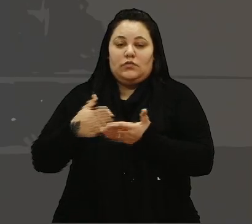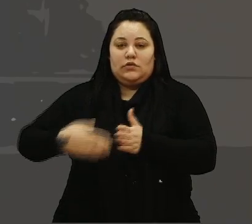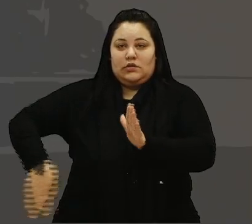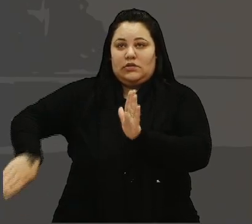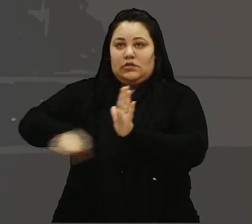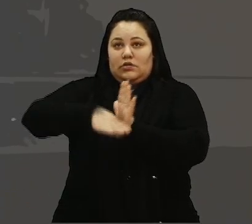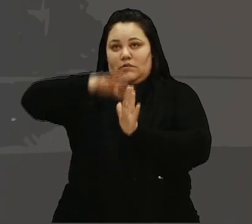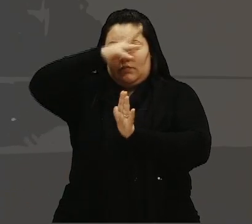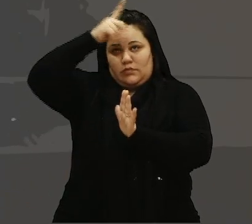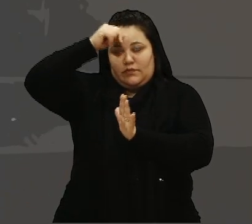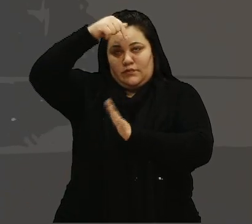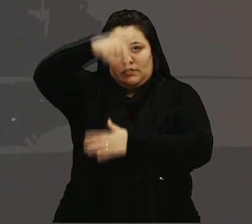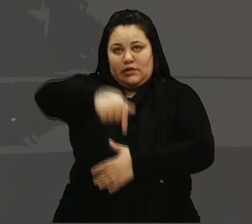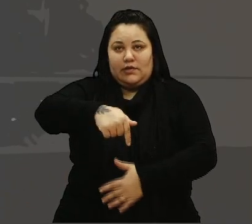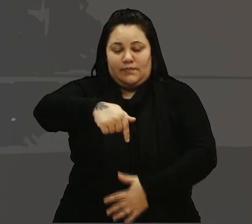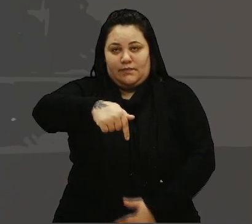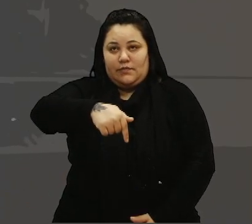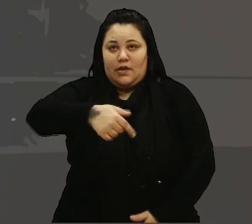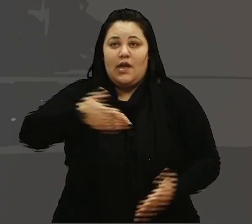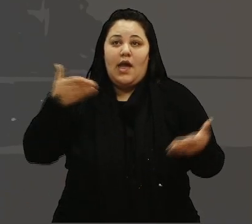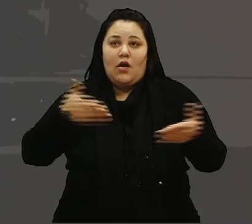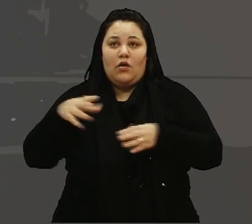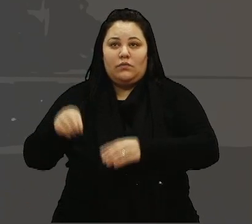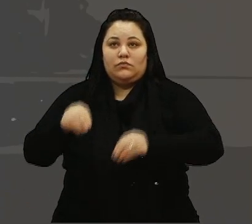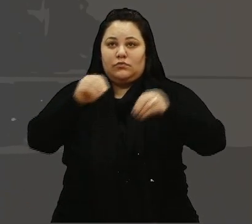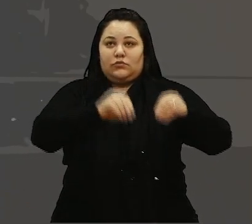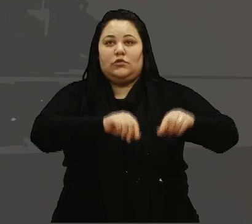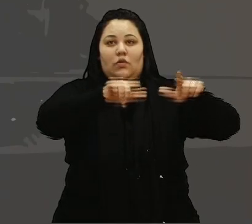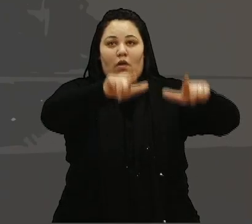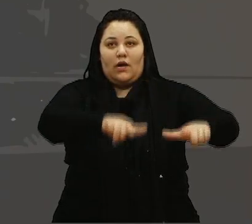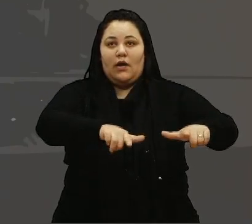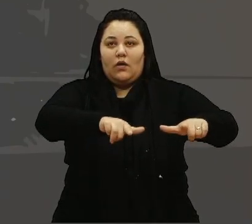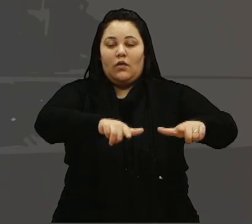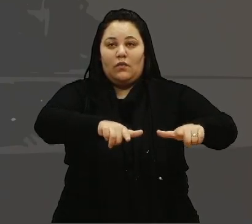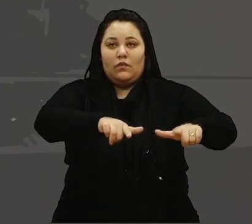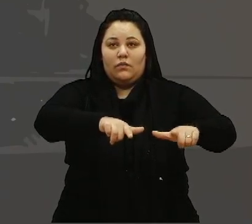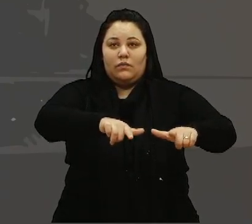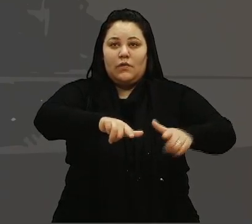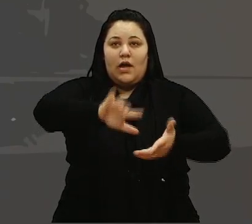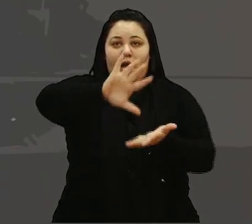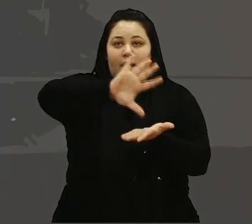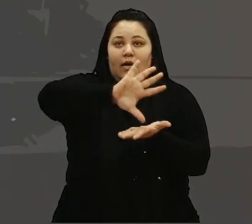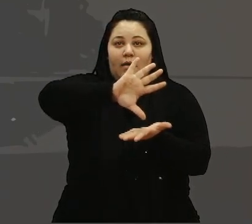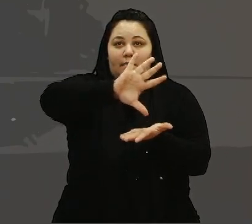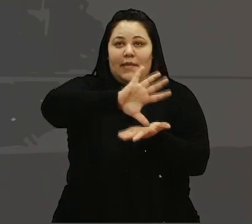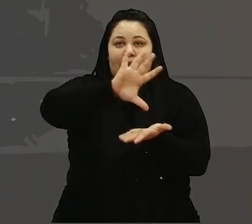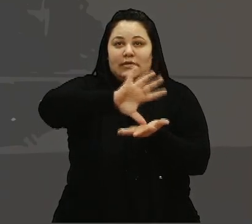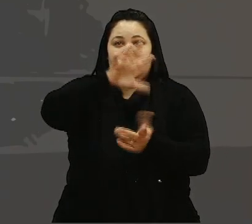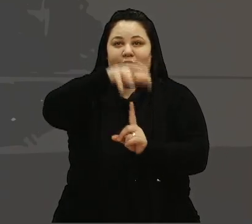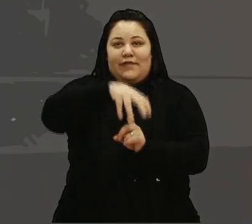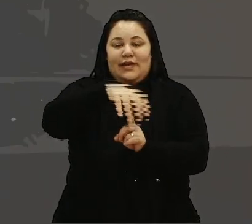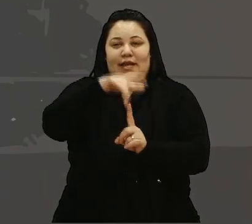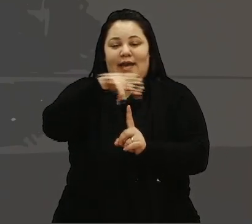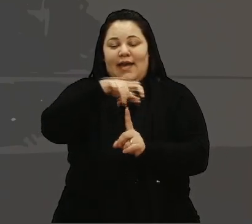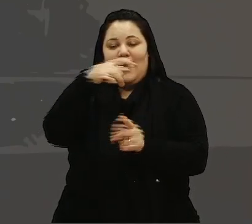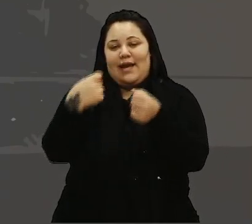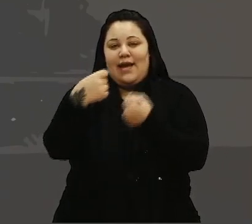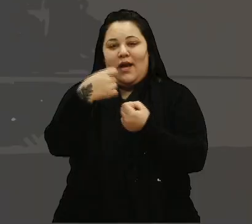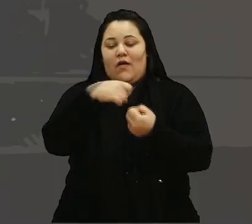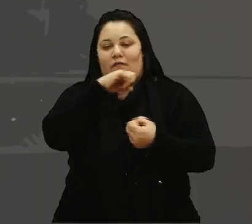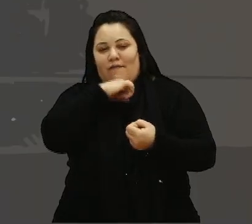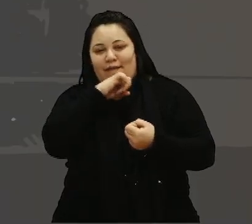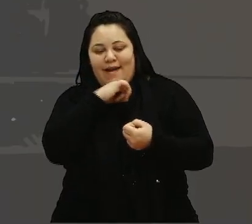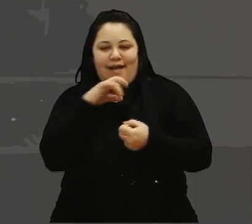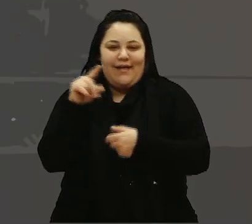prefeitura e agora foi para a Praça das Feiras. É carros antigos, carros clássicos, aquelas